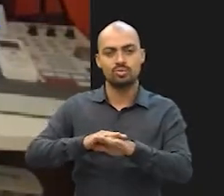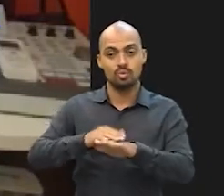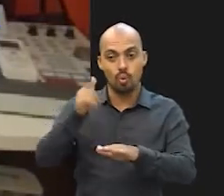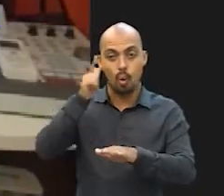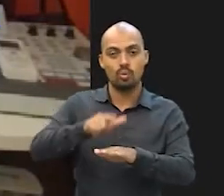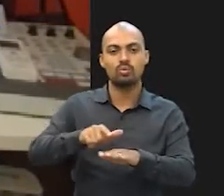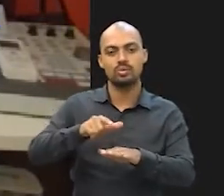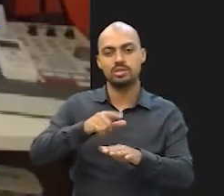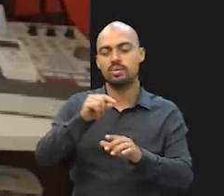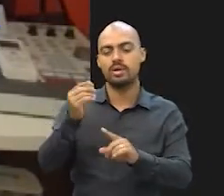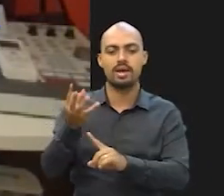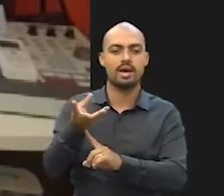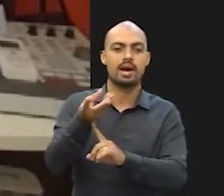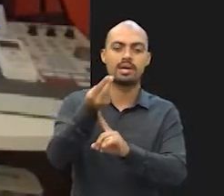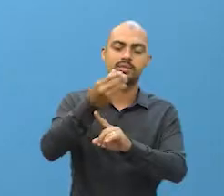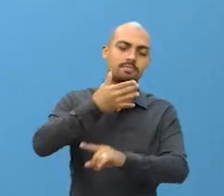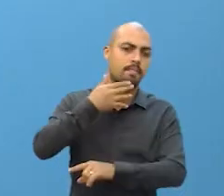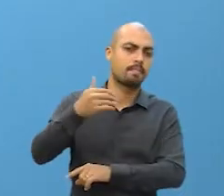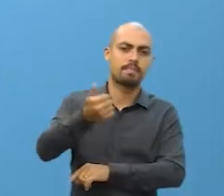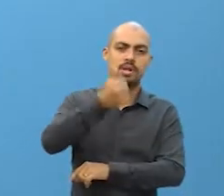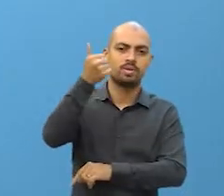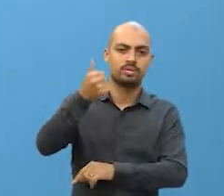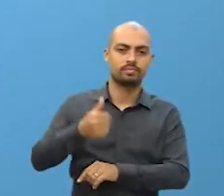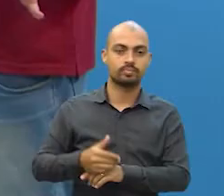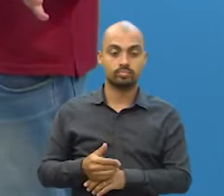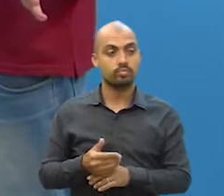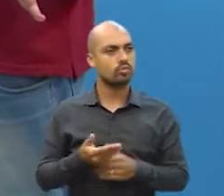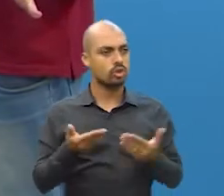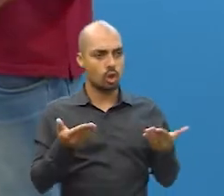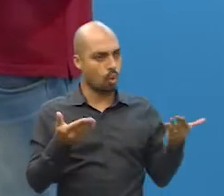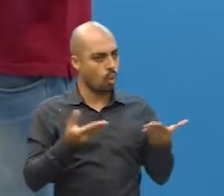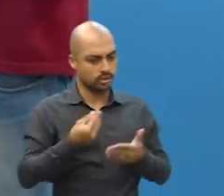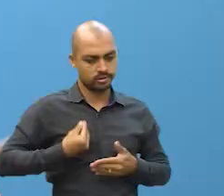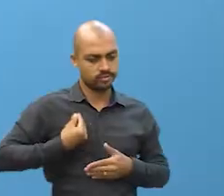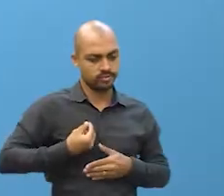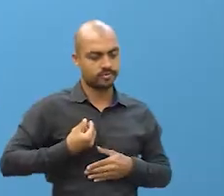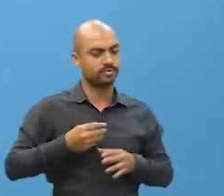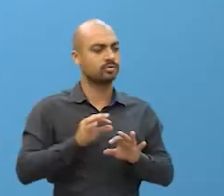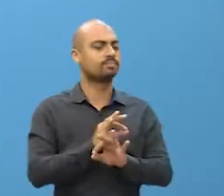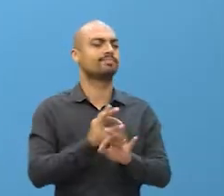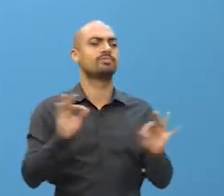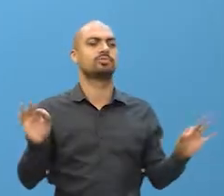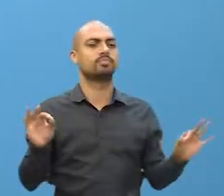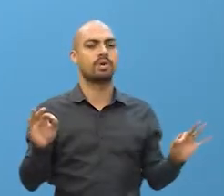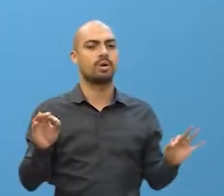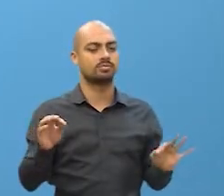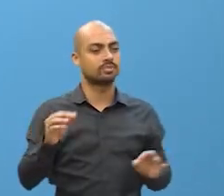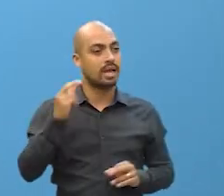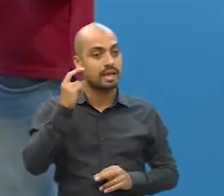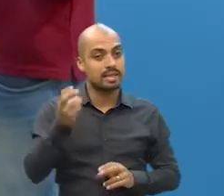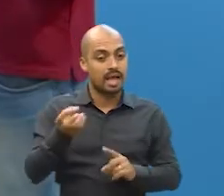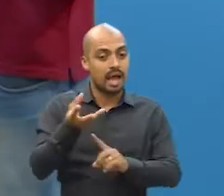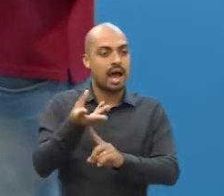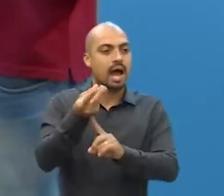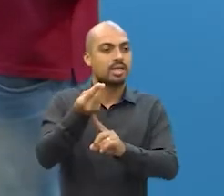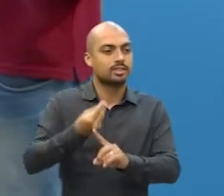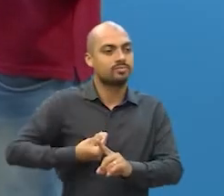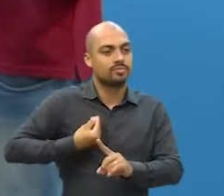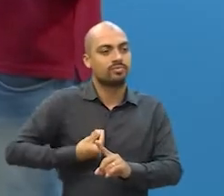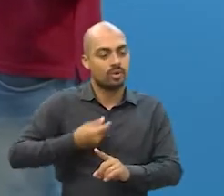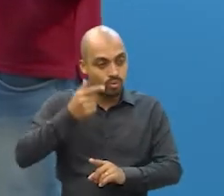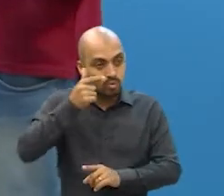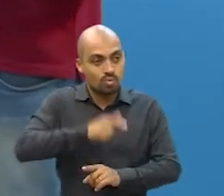que trabalhar com arte faz, sabe? E hoje consegue viver numa boa com a música, aliás, viver da arte. Muita gente consegue fazer isso com